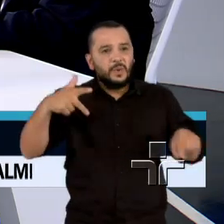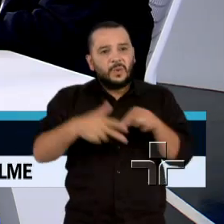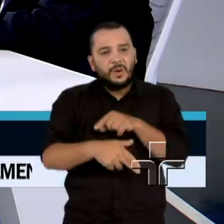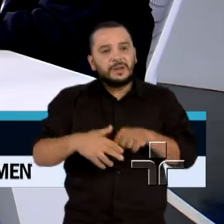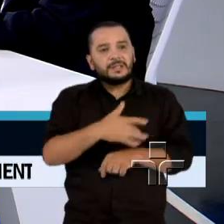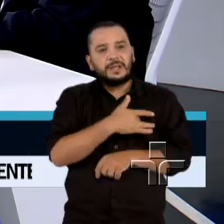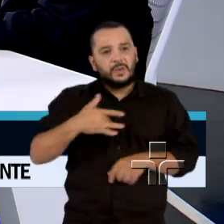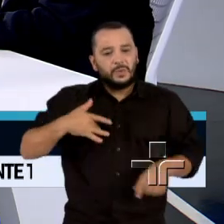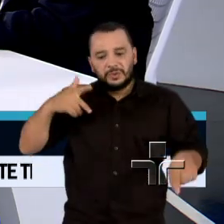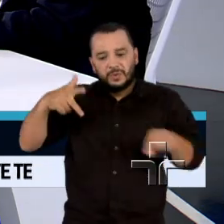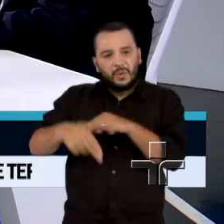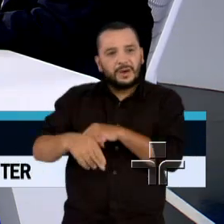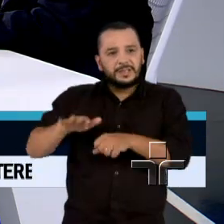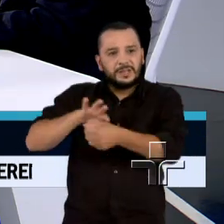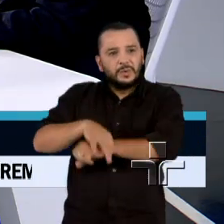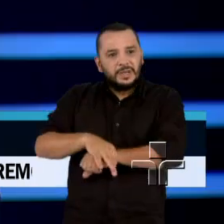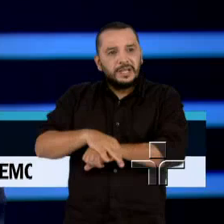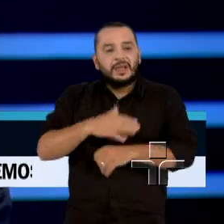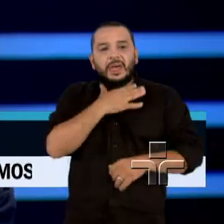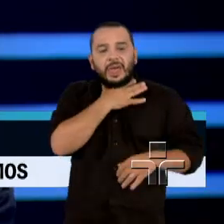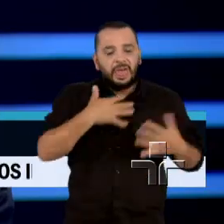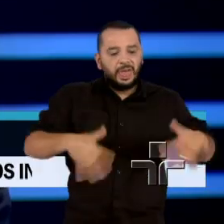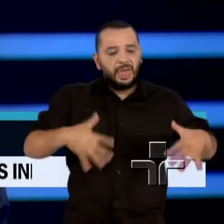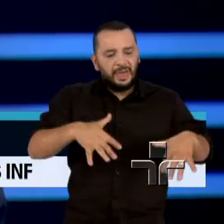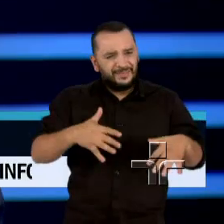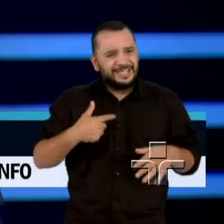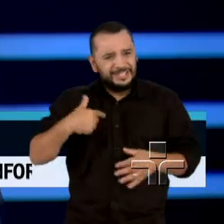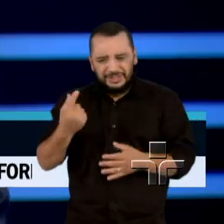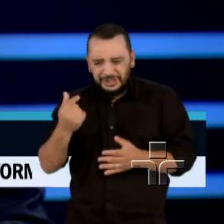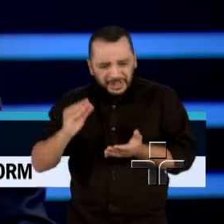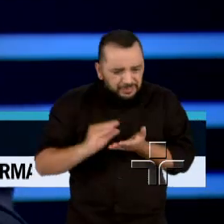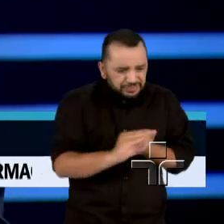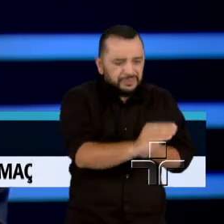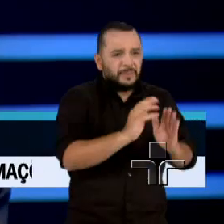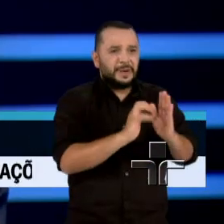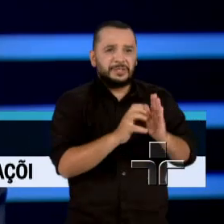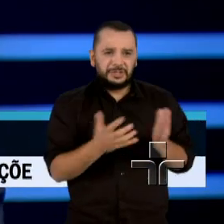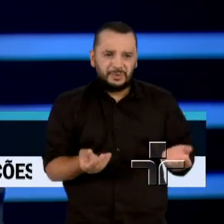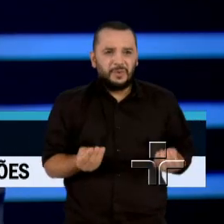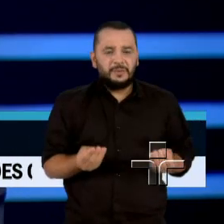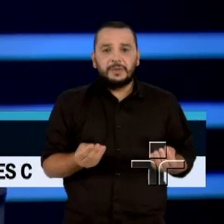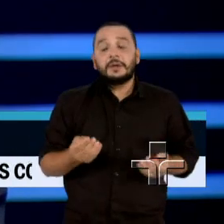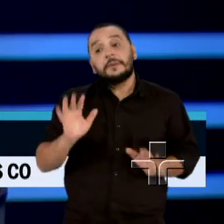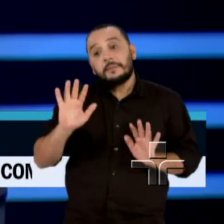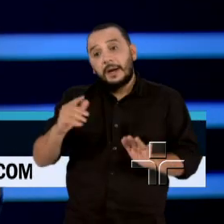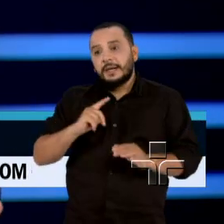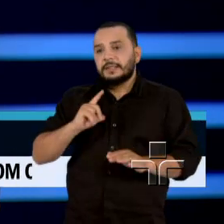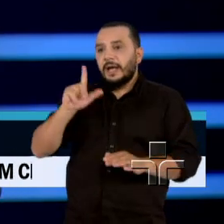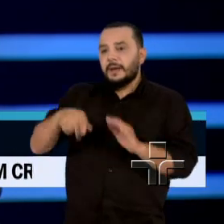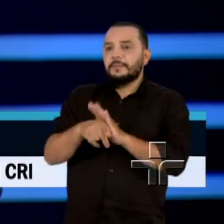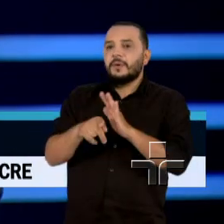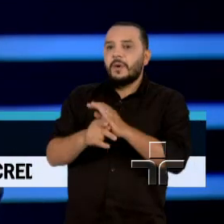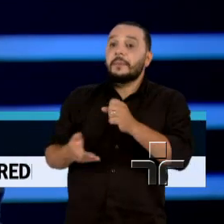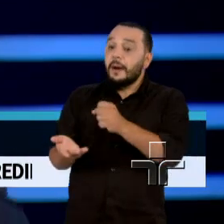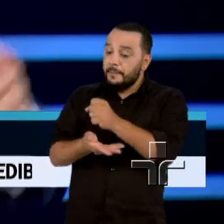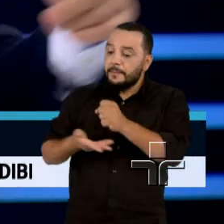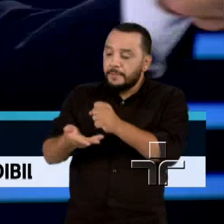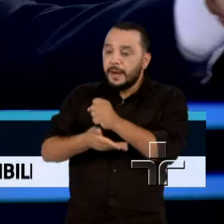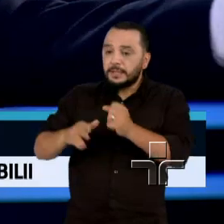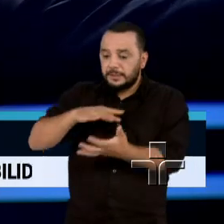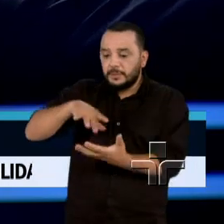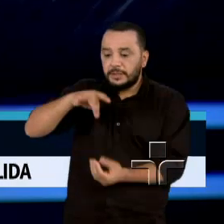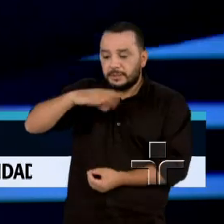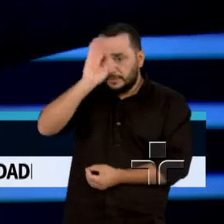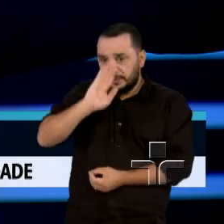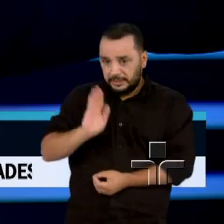que isso causa indignação. É verdade, mas vamos escolher bem onde cortar. Eu não cortaria na base da democracia brasileira, que é o processo eleitoral. Eu cortaria,